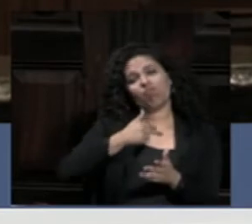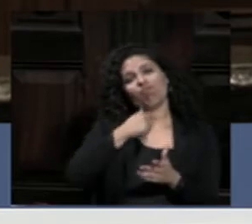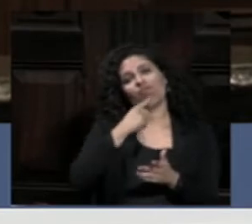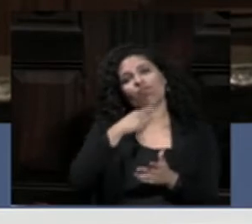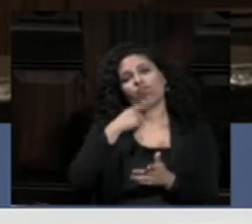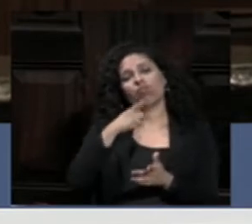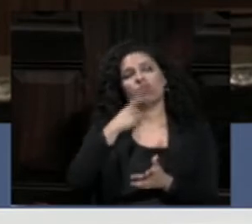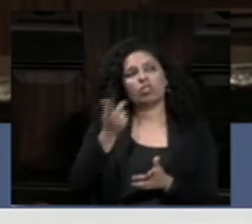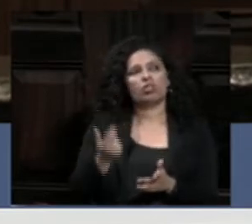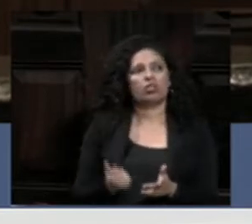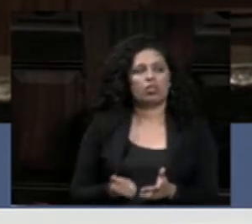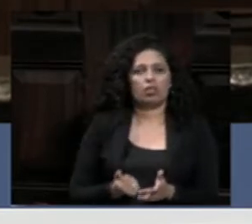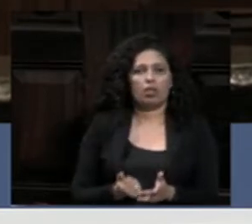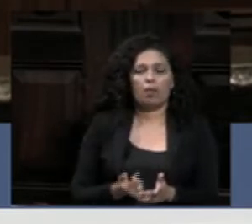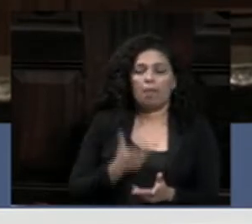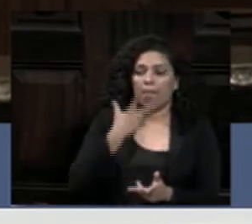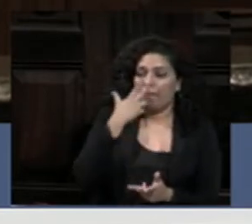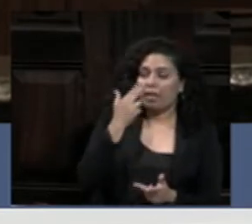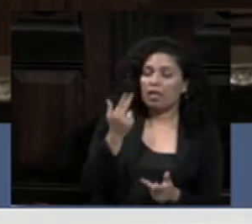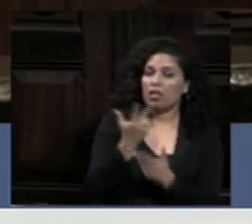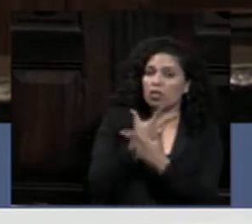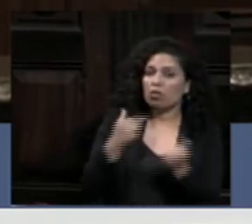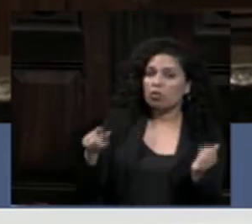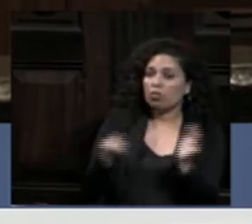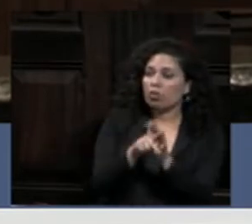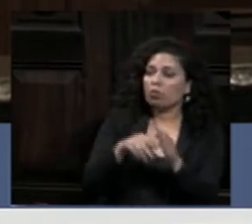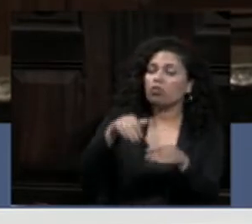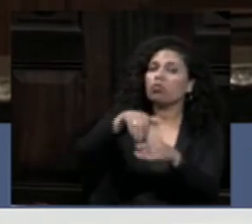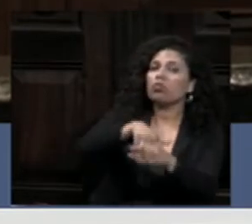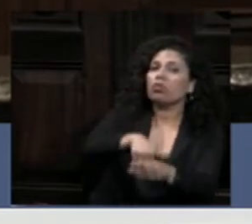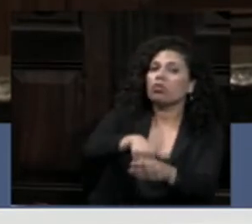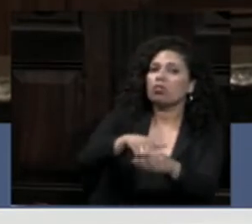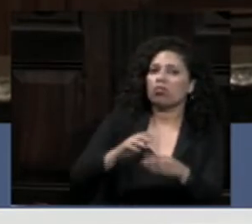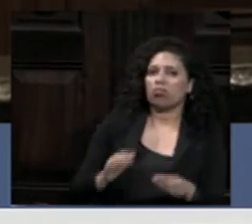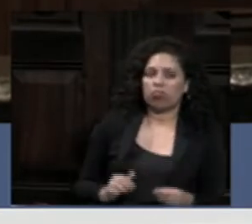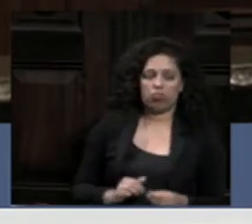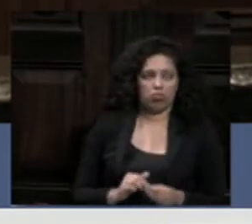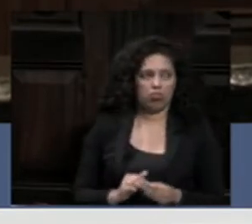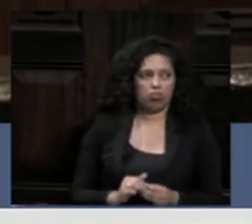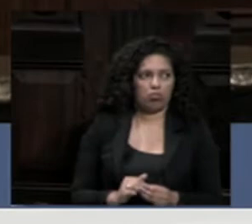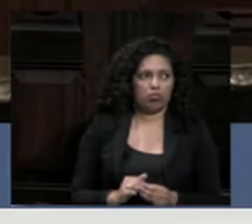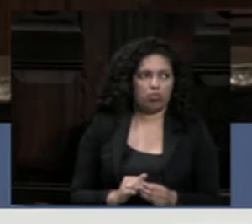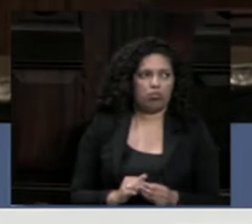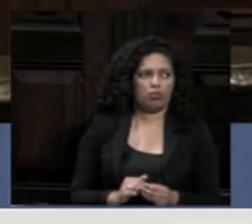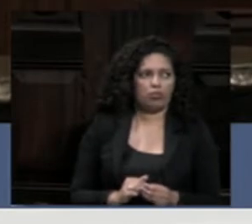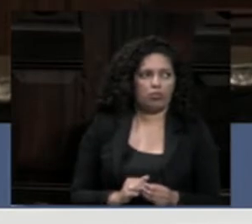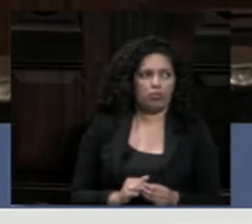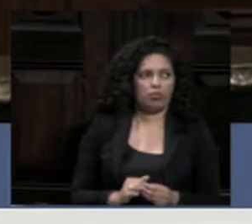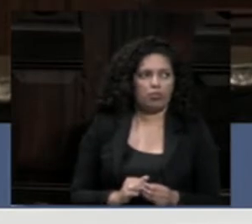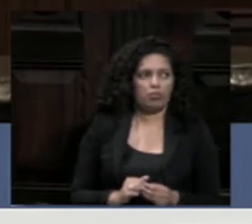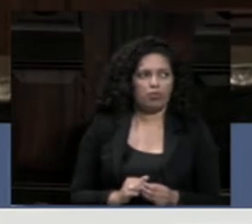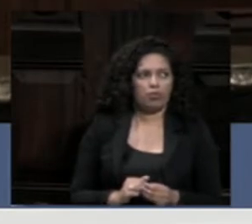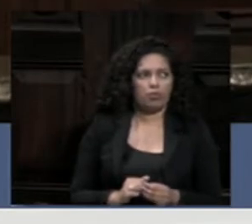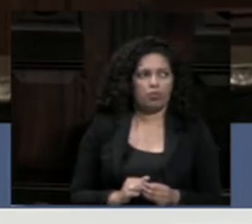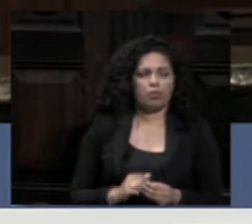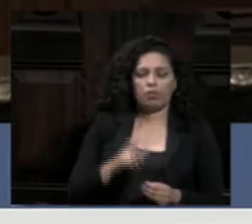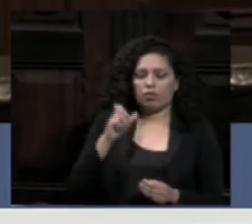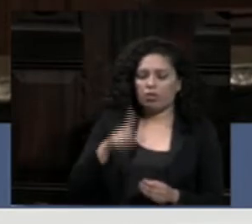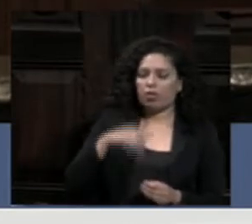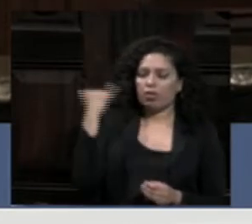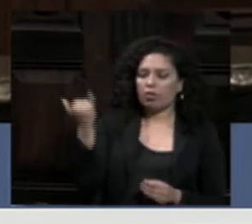ações eleitoreiras que não levam a nada, ou pelo contrário, levam exatamente ao que